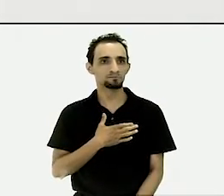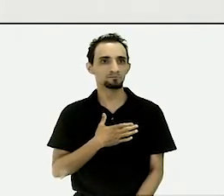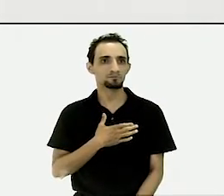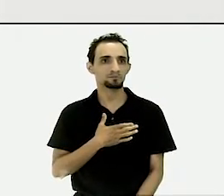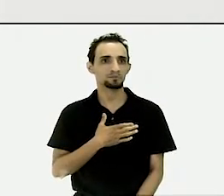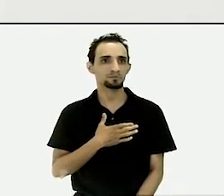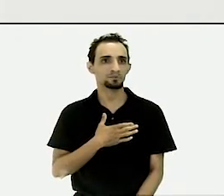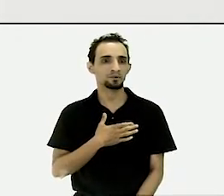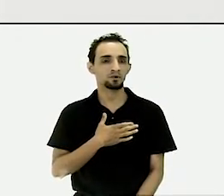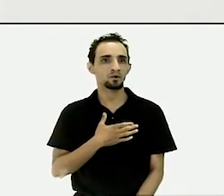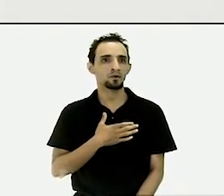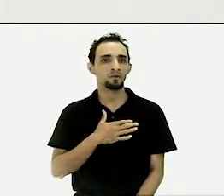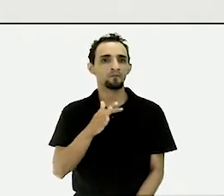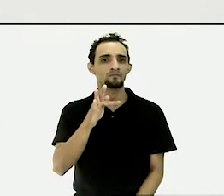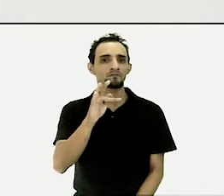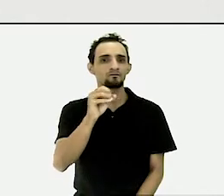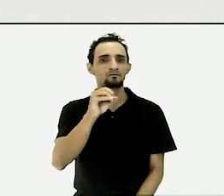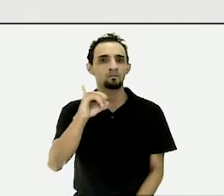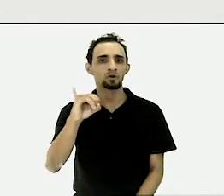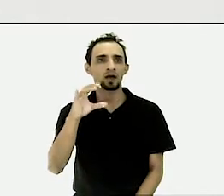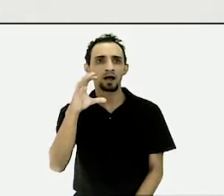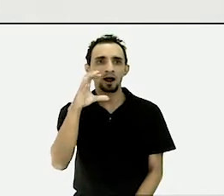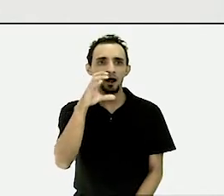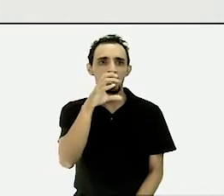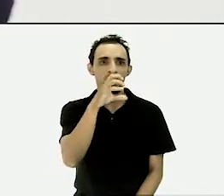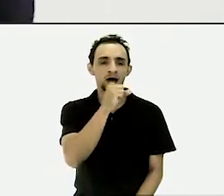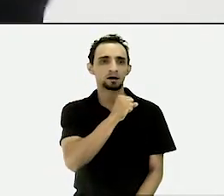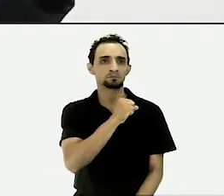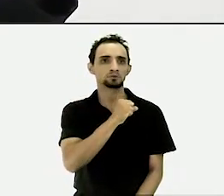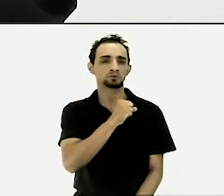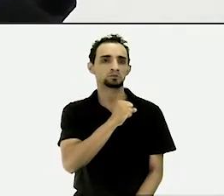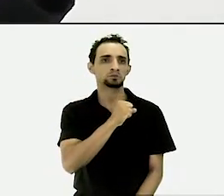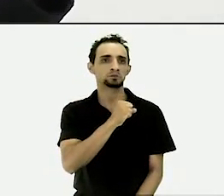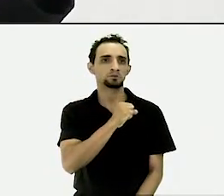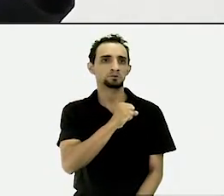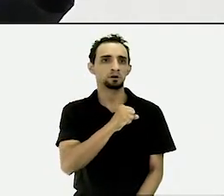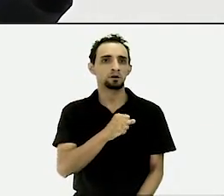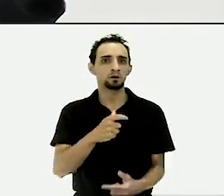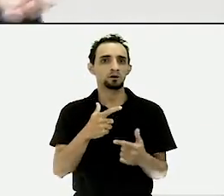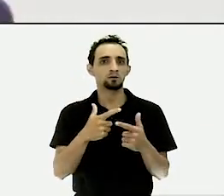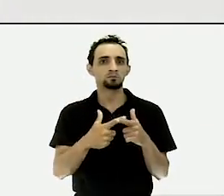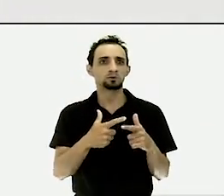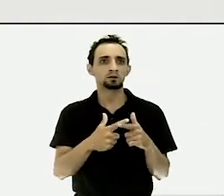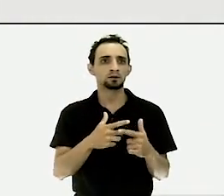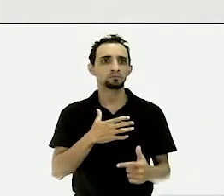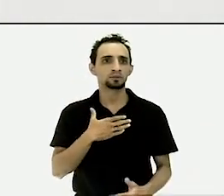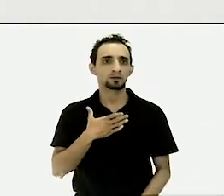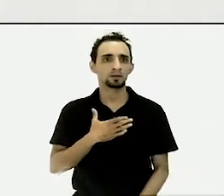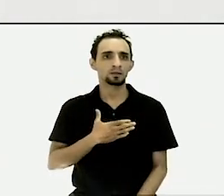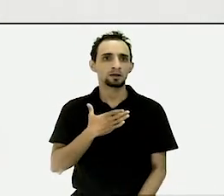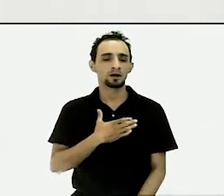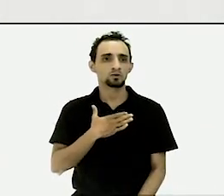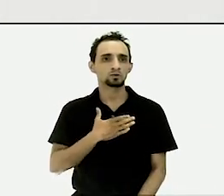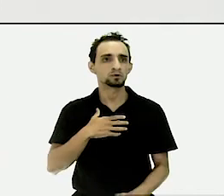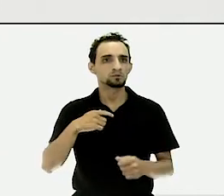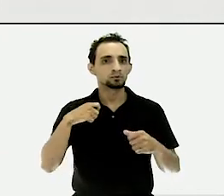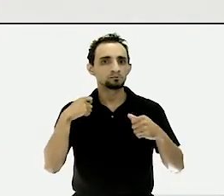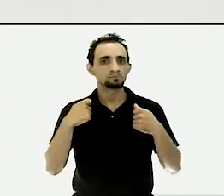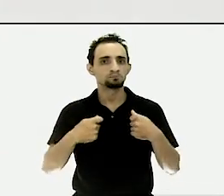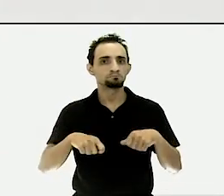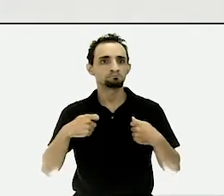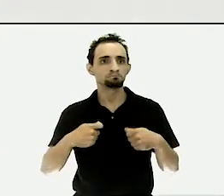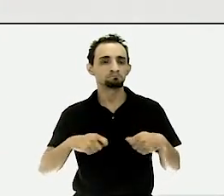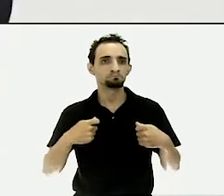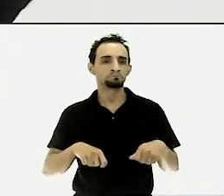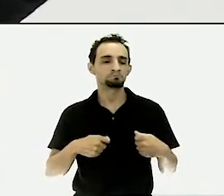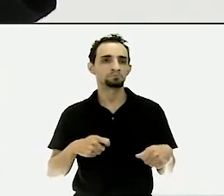rápido. E fechado o diagnóstico, a vaga cross sai. Não é isso, doutor Samuel? Então, o Samuel, um jovem ainda, talvez, não sei se